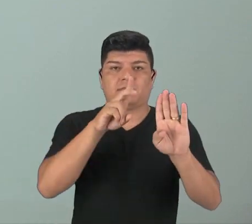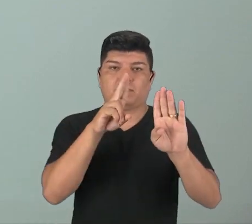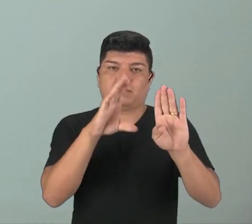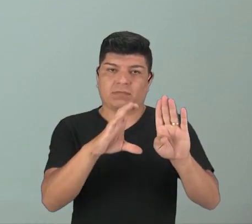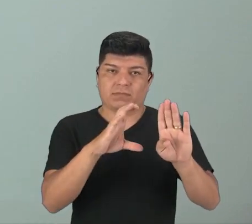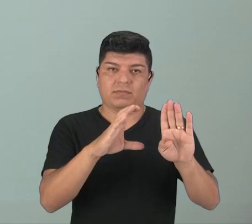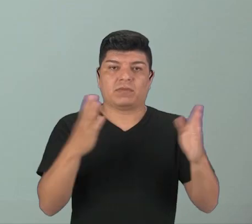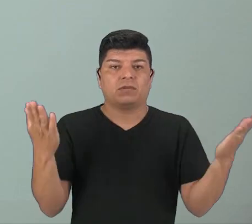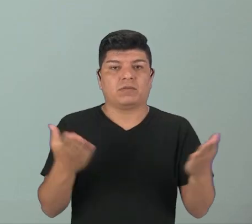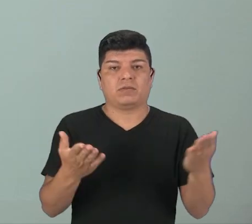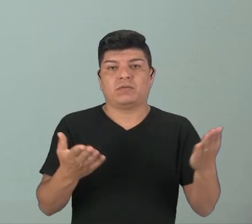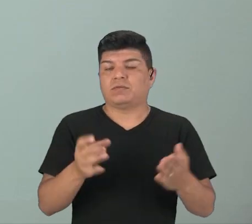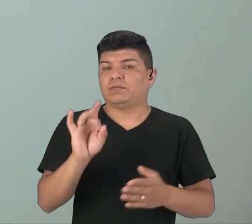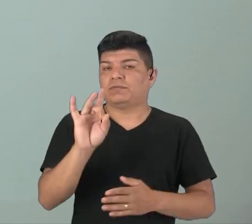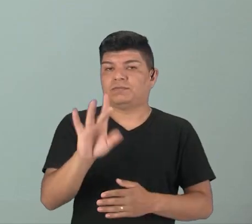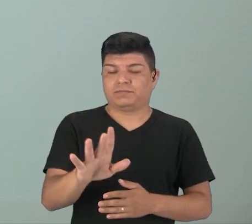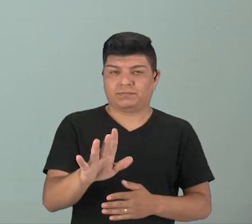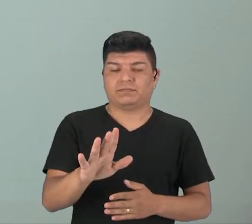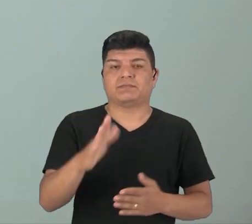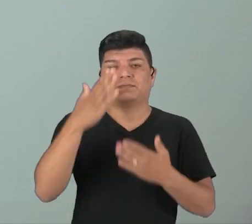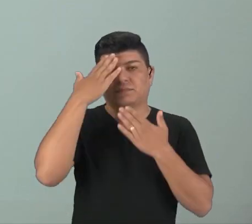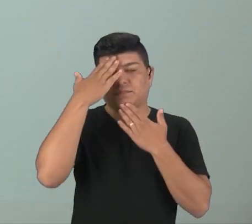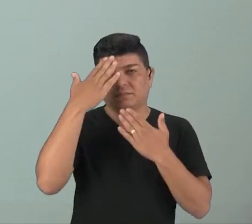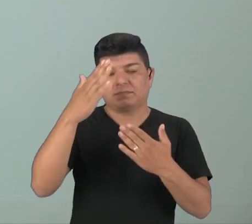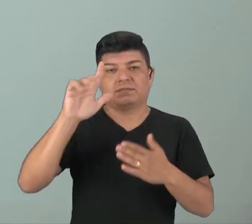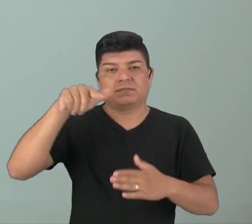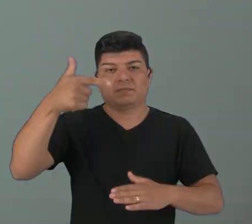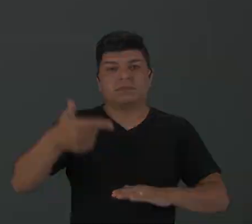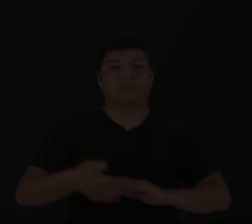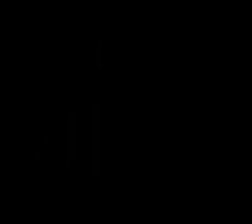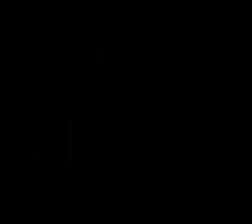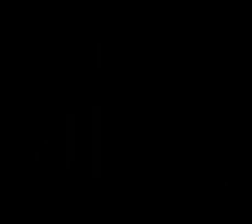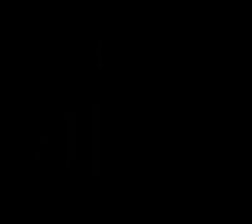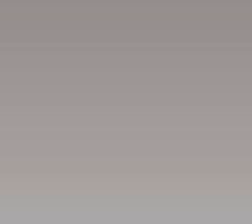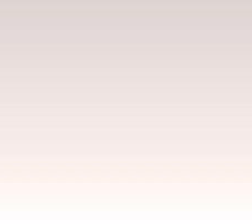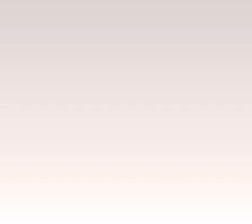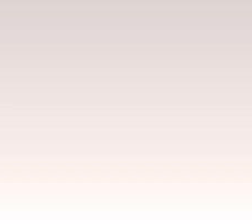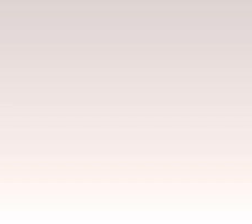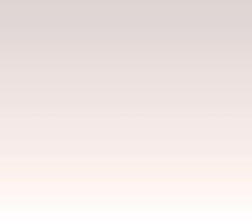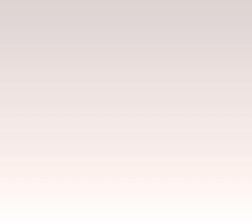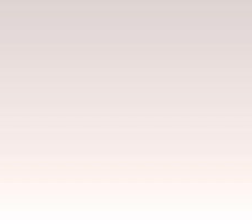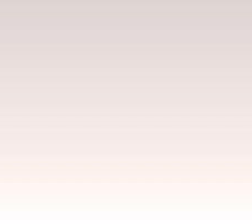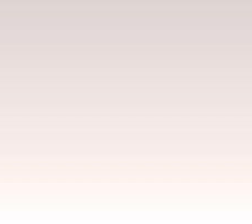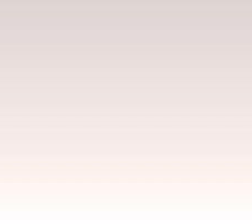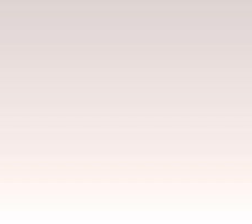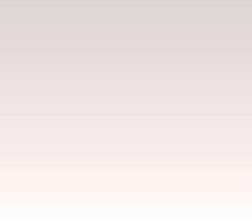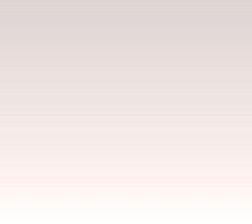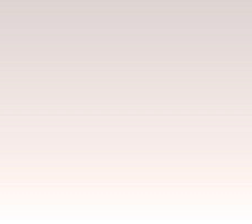Eduque. Por hoje nós ficamos aqui. Muito obrigada e até a próxima.